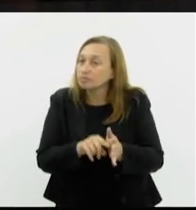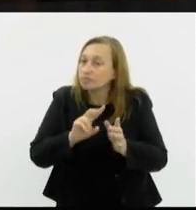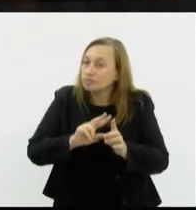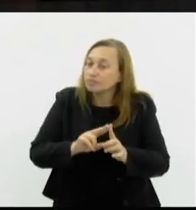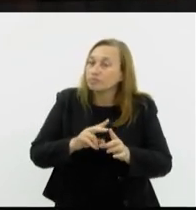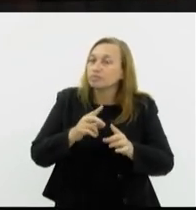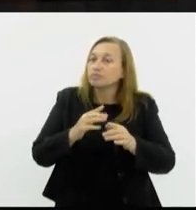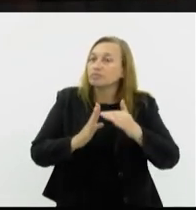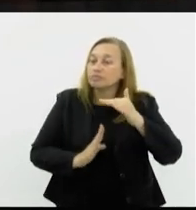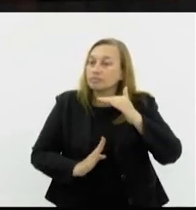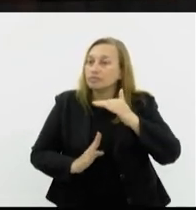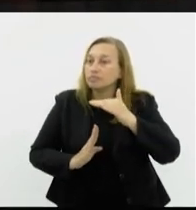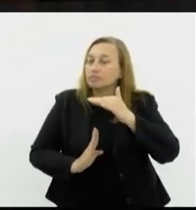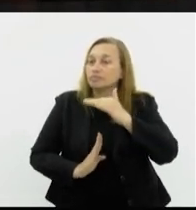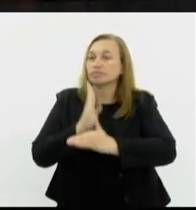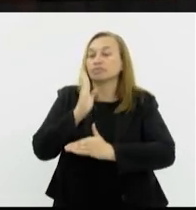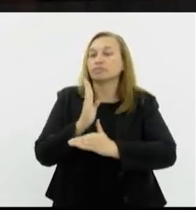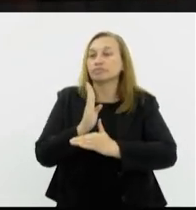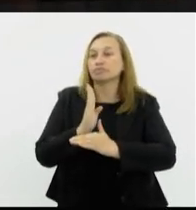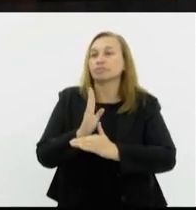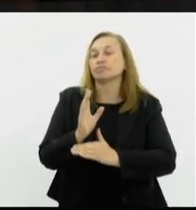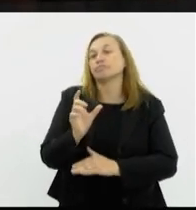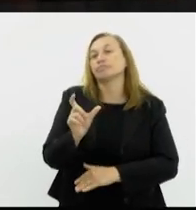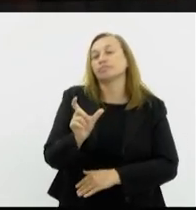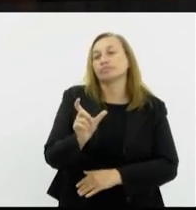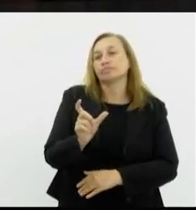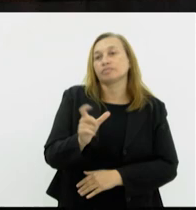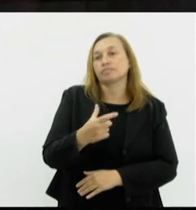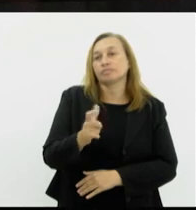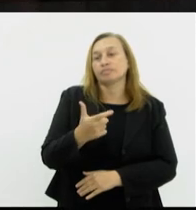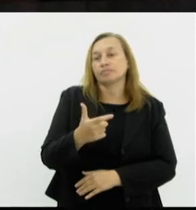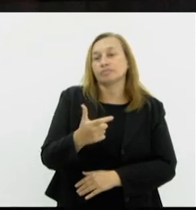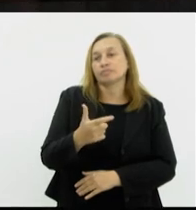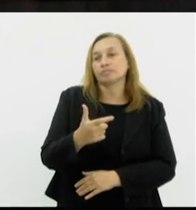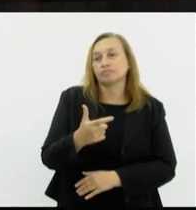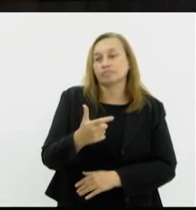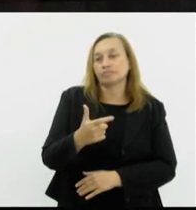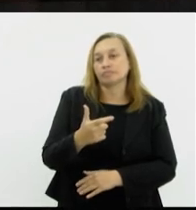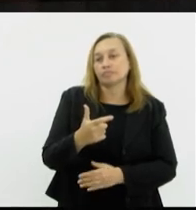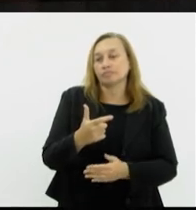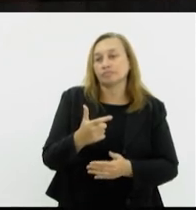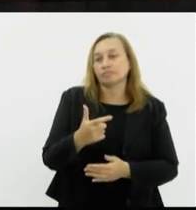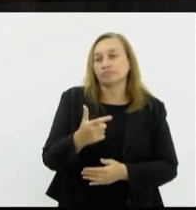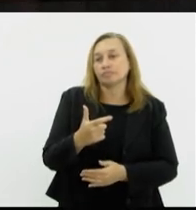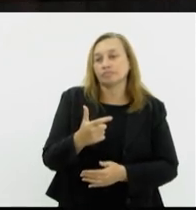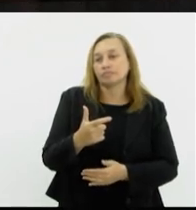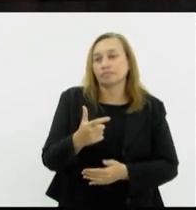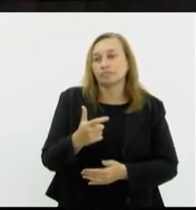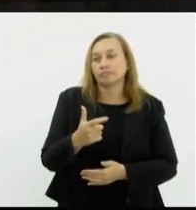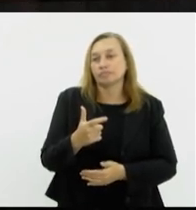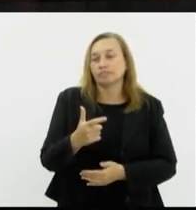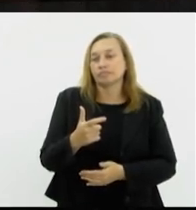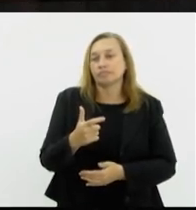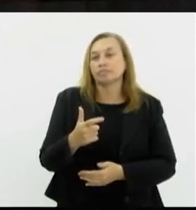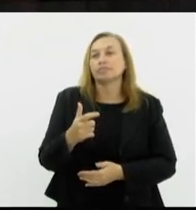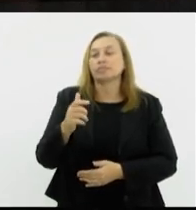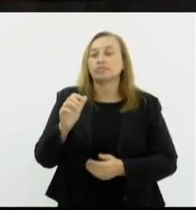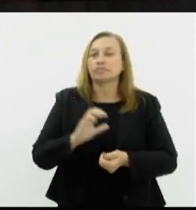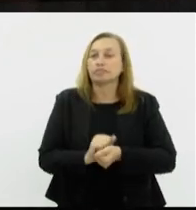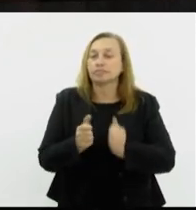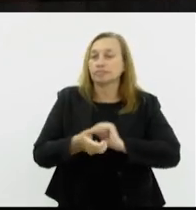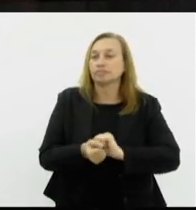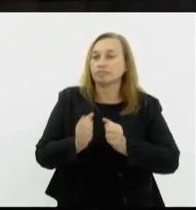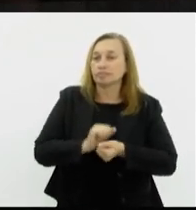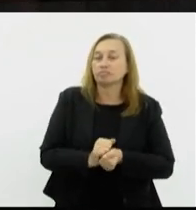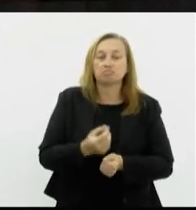superior à Carteira Nacional do Artesão. Mas falando aqui na Carteira Nacional do Artesão, eu não